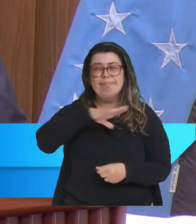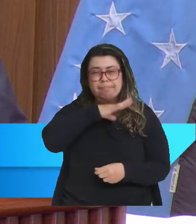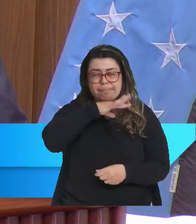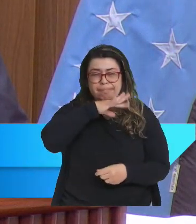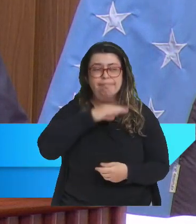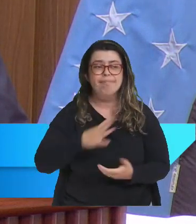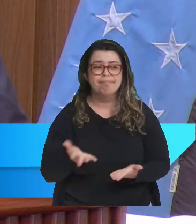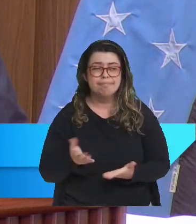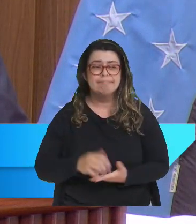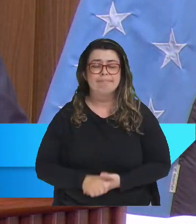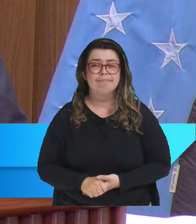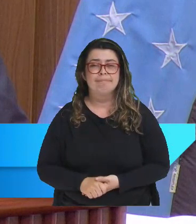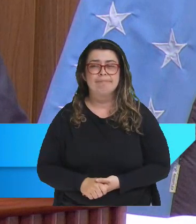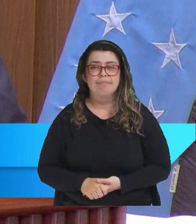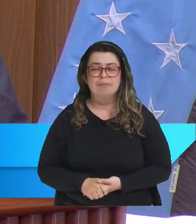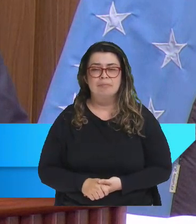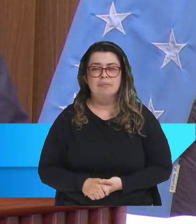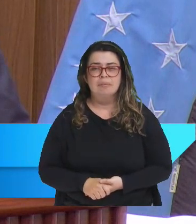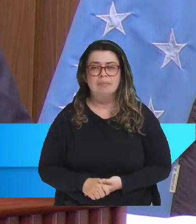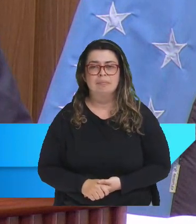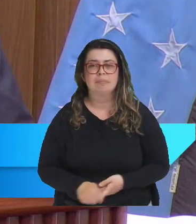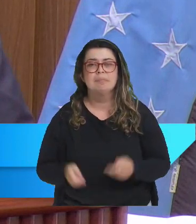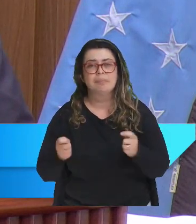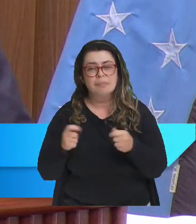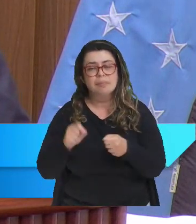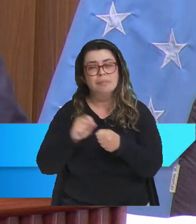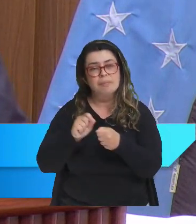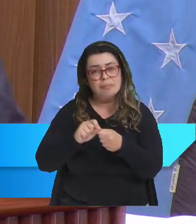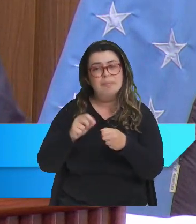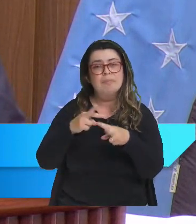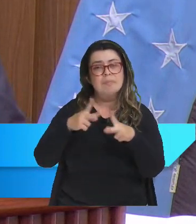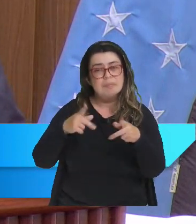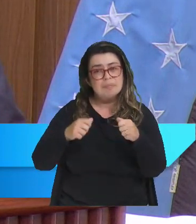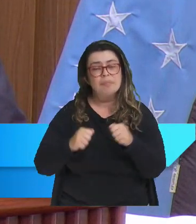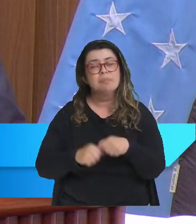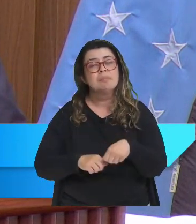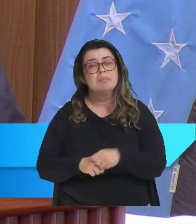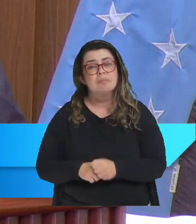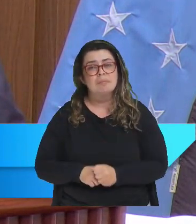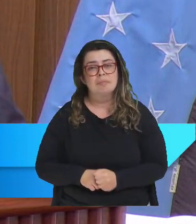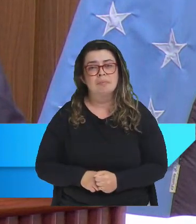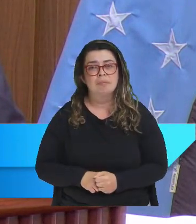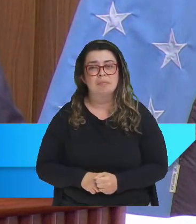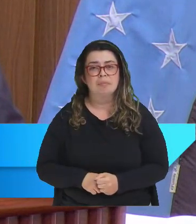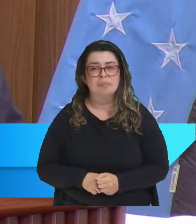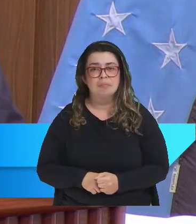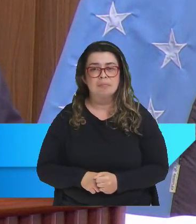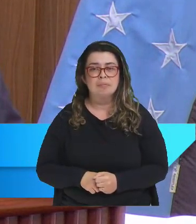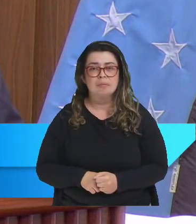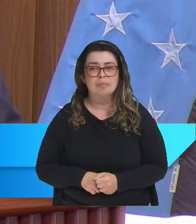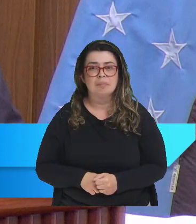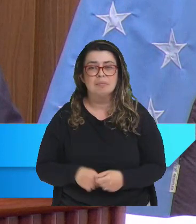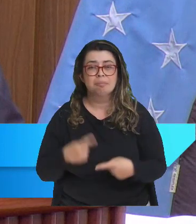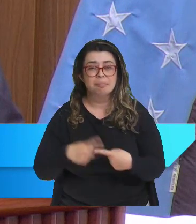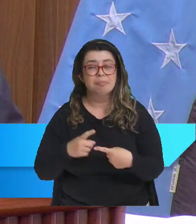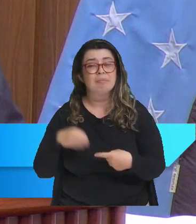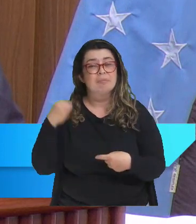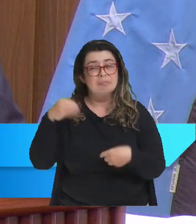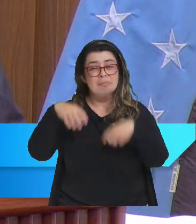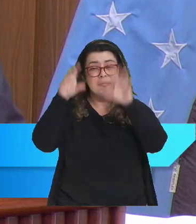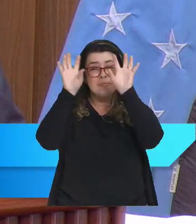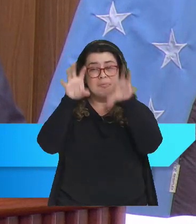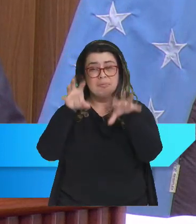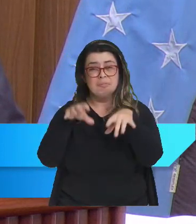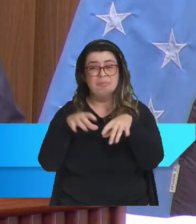muito ruim mesmo. Tem uma intervenção muito grande ali do Poder Público, principalmente no tocante a escoamento de água. É o